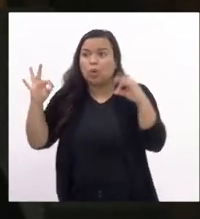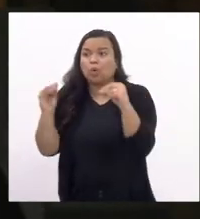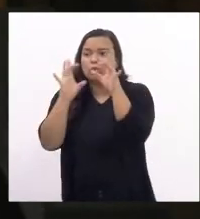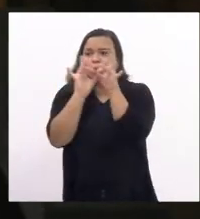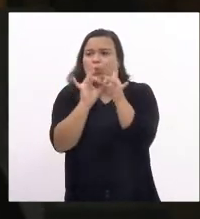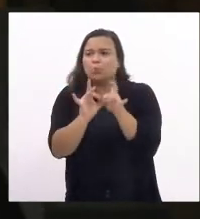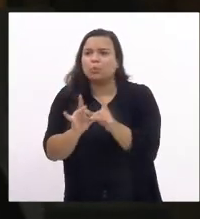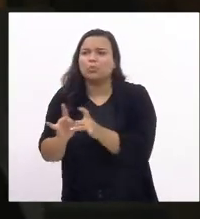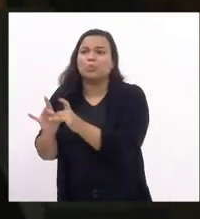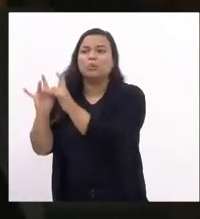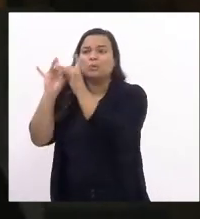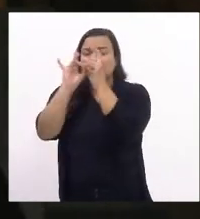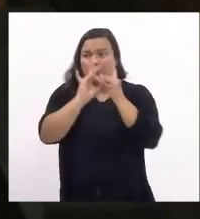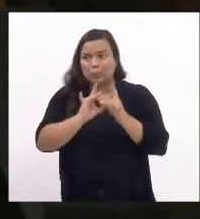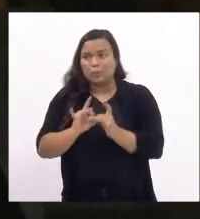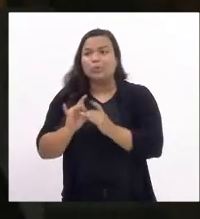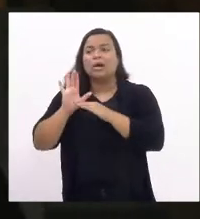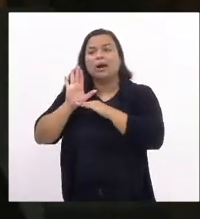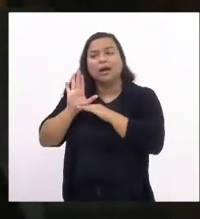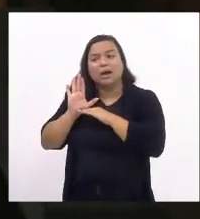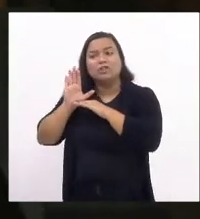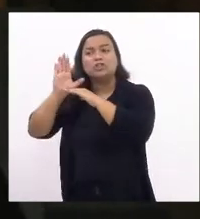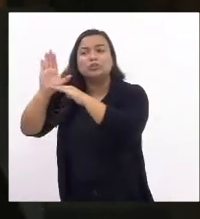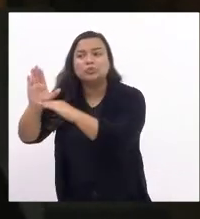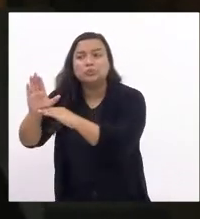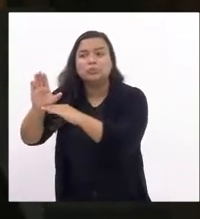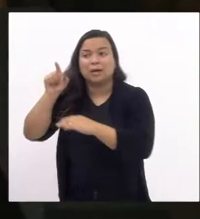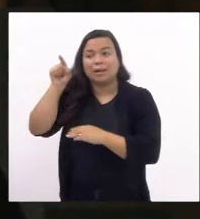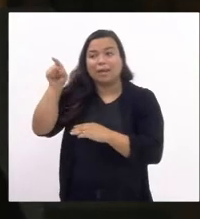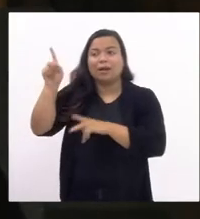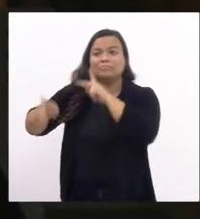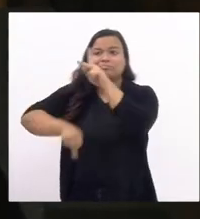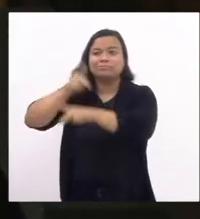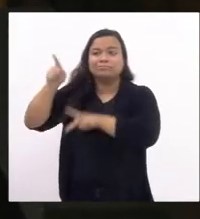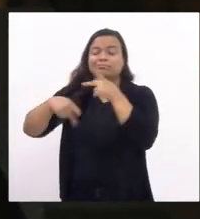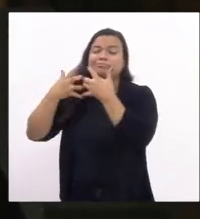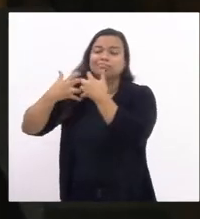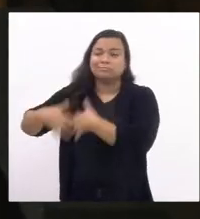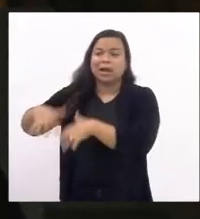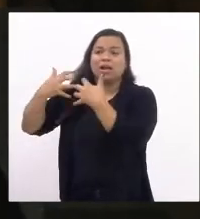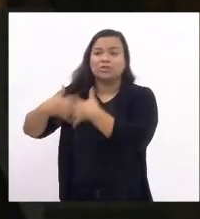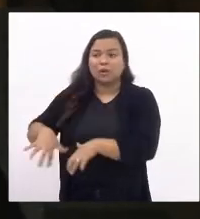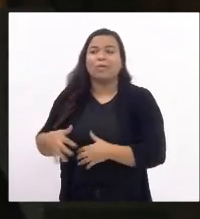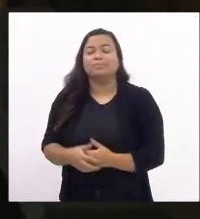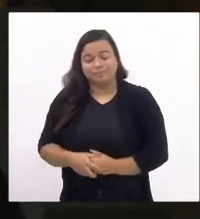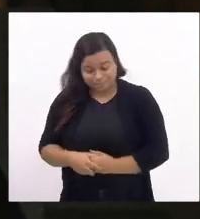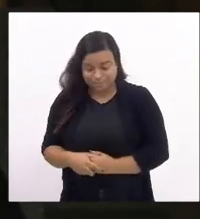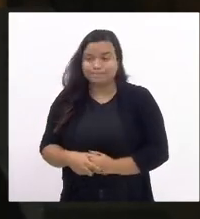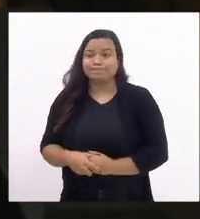unirem a favor da população petropolitana,